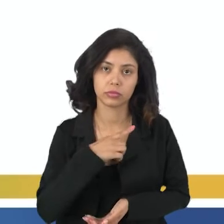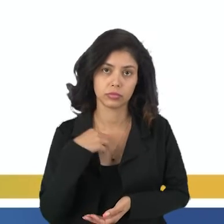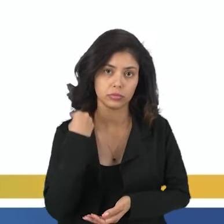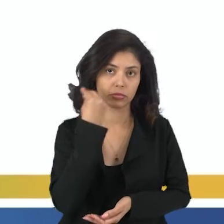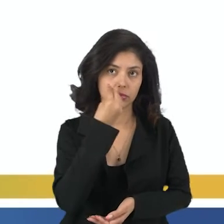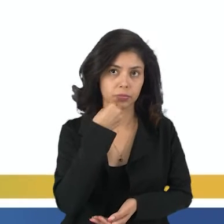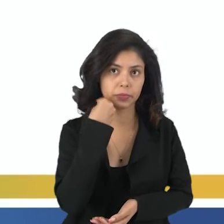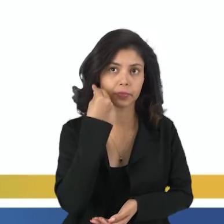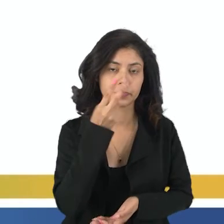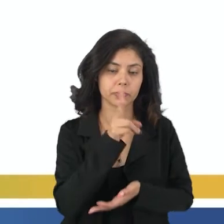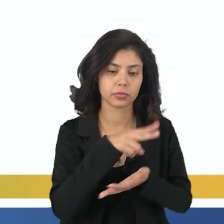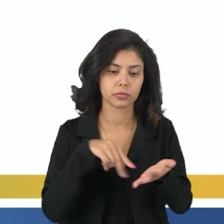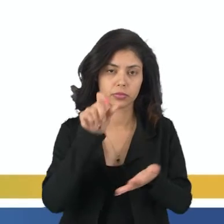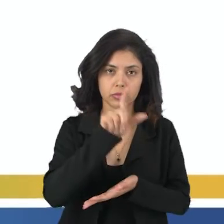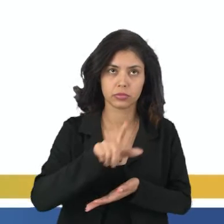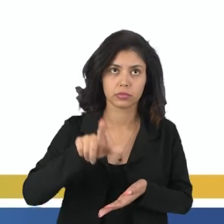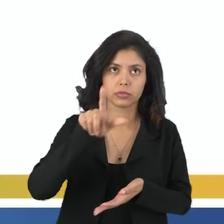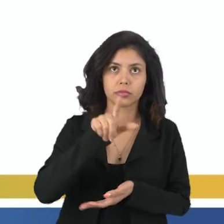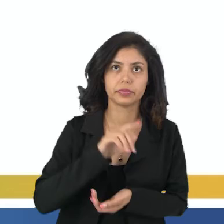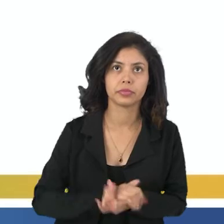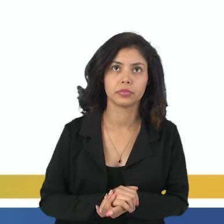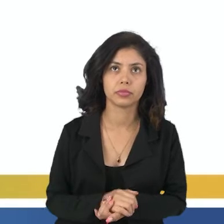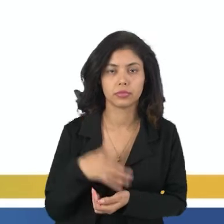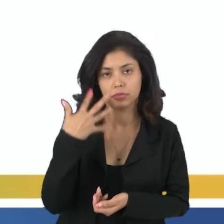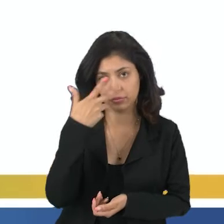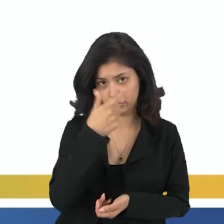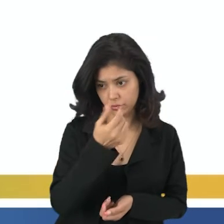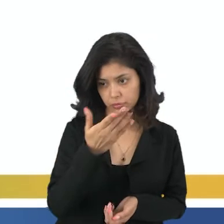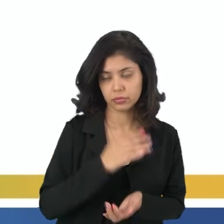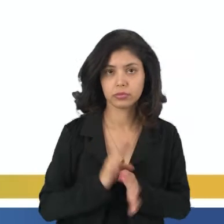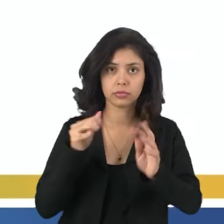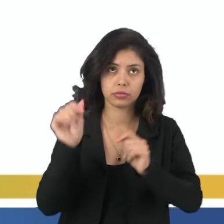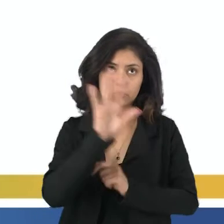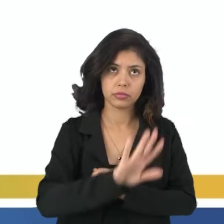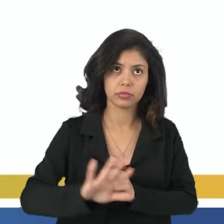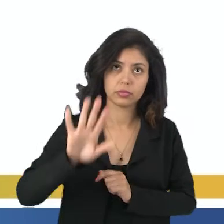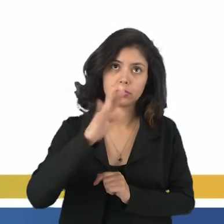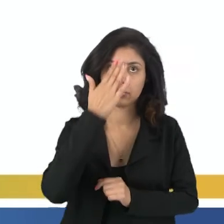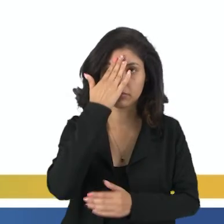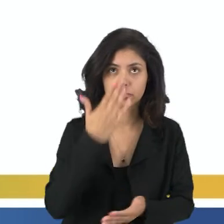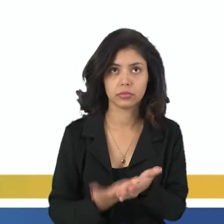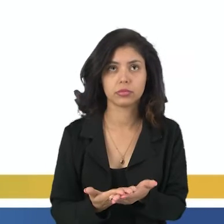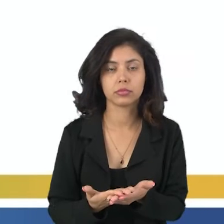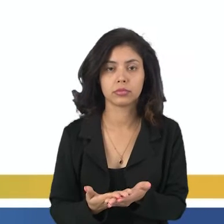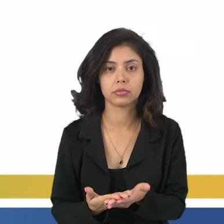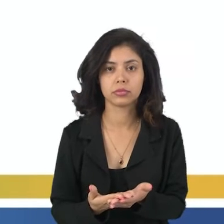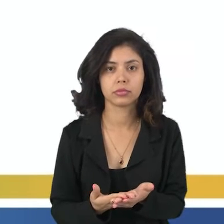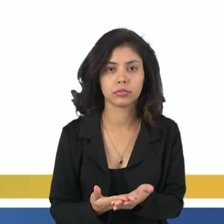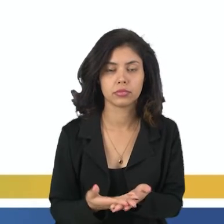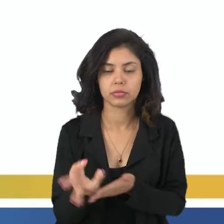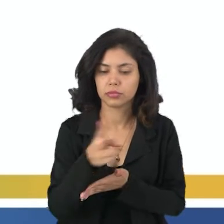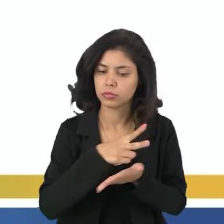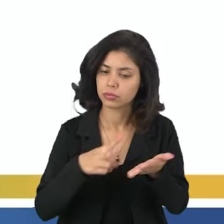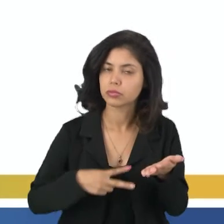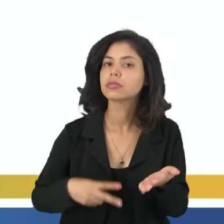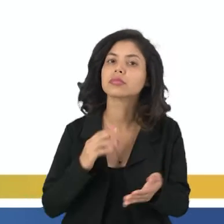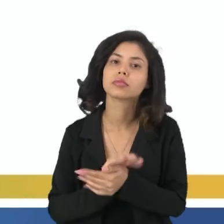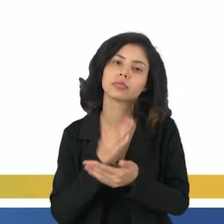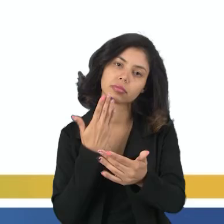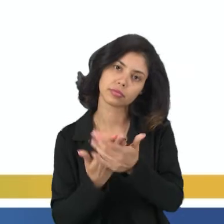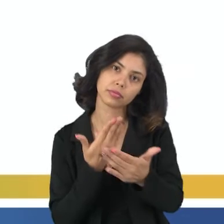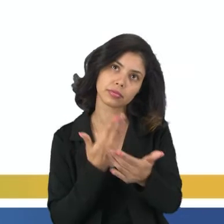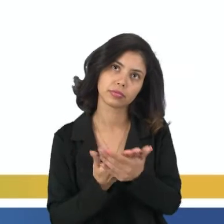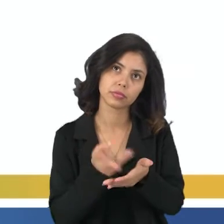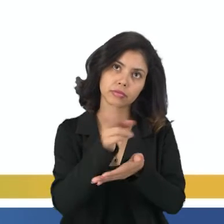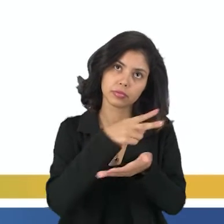atender uma experiência literária parece até linda né Isso aí é todos nós professores acreditamos que queremos leitores né a